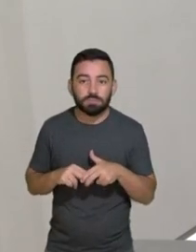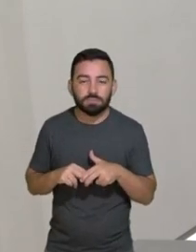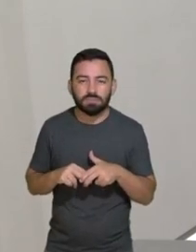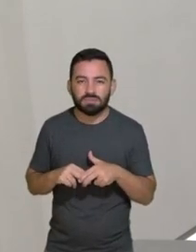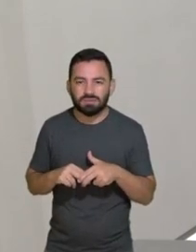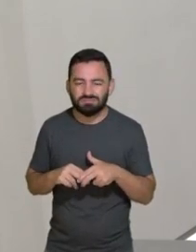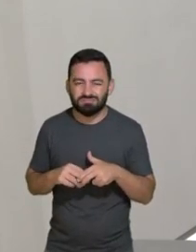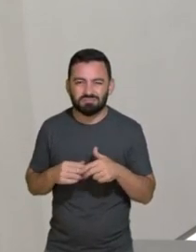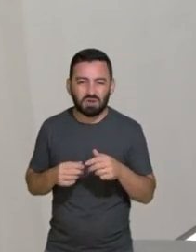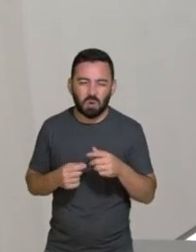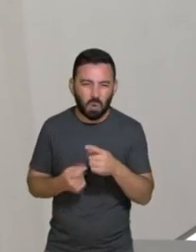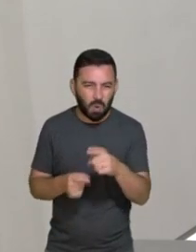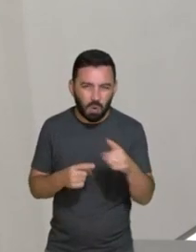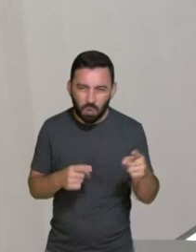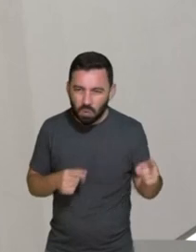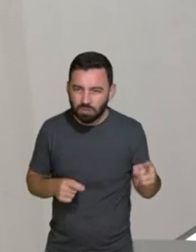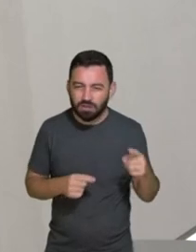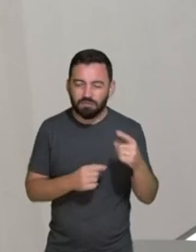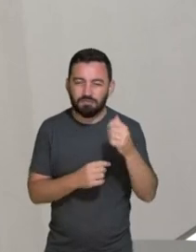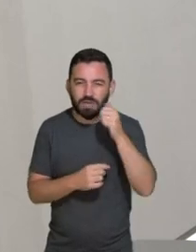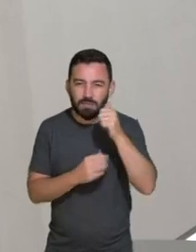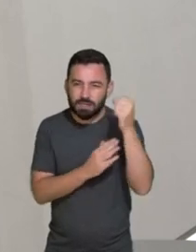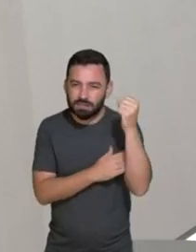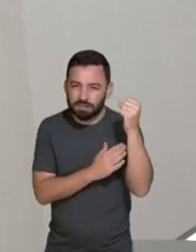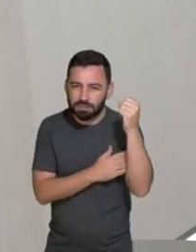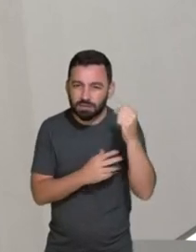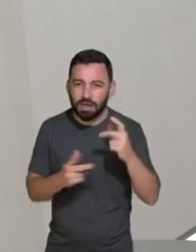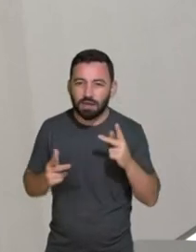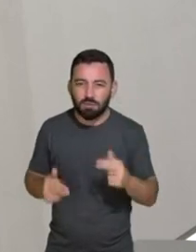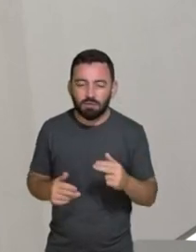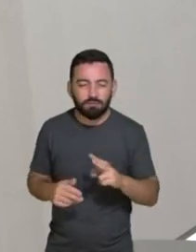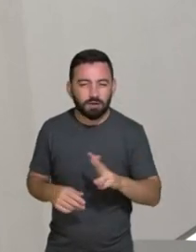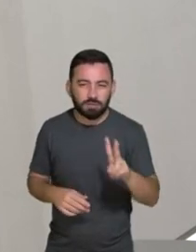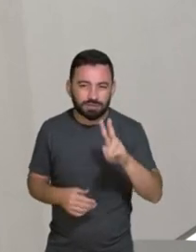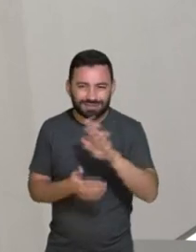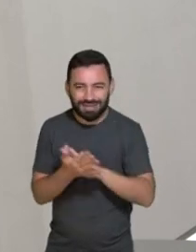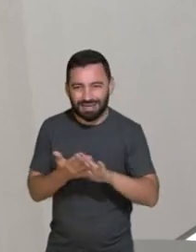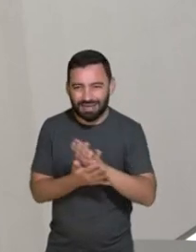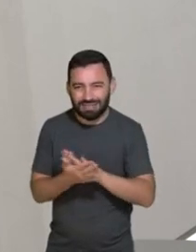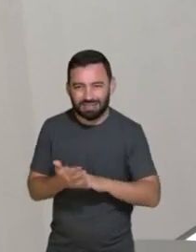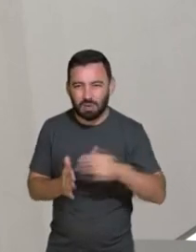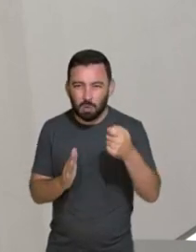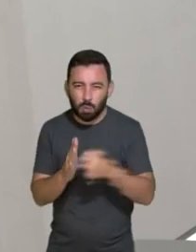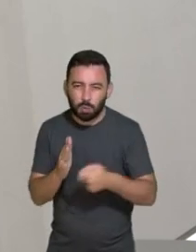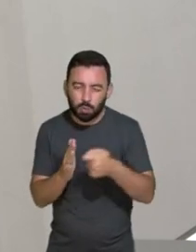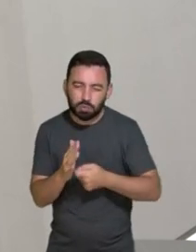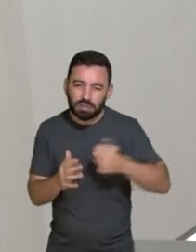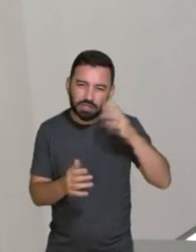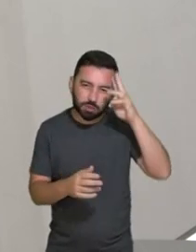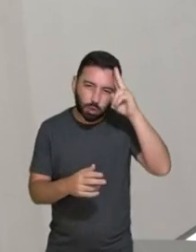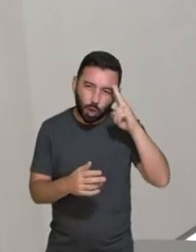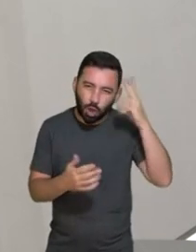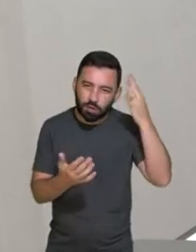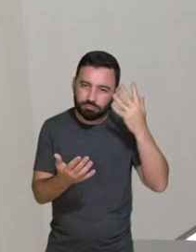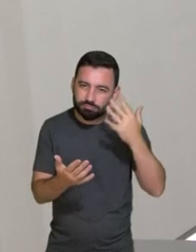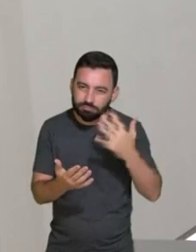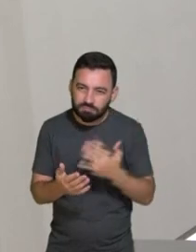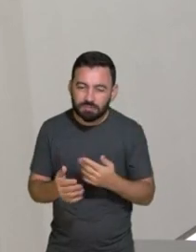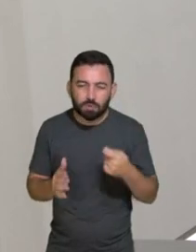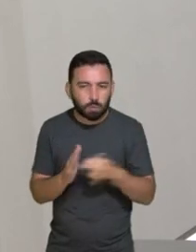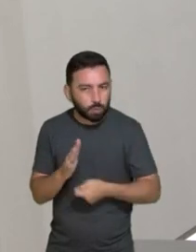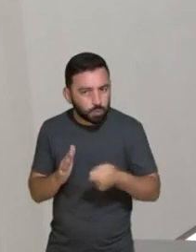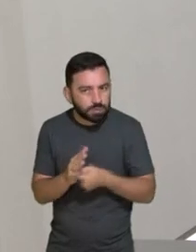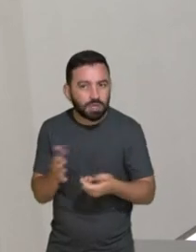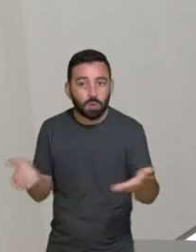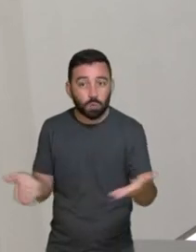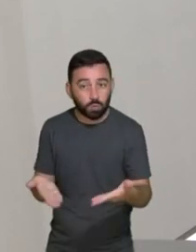Desmerecer e atacar o feminismo é desvalorizar as lutas históricas e as lutas atuais das